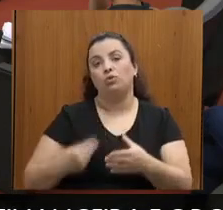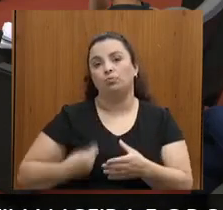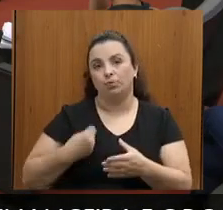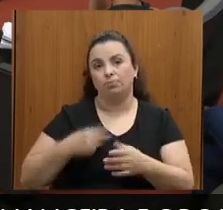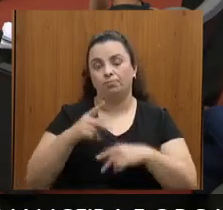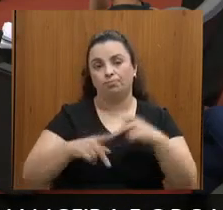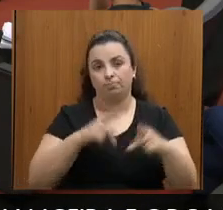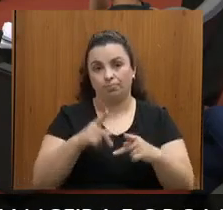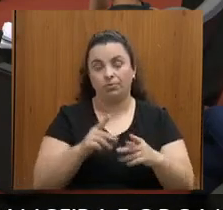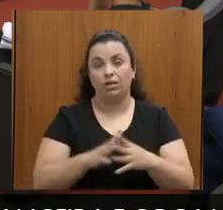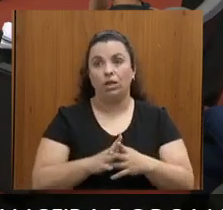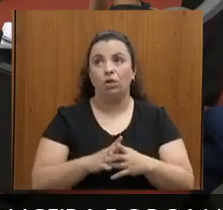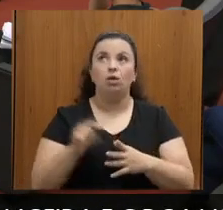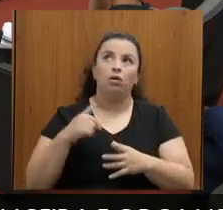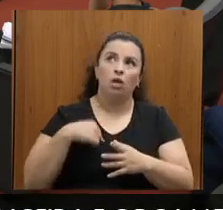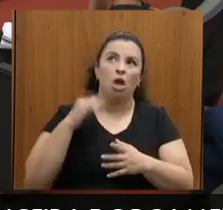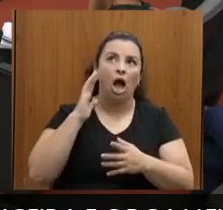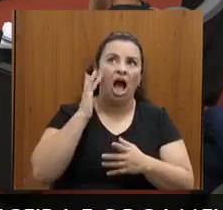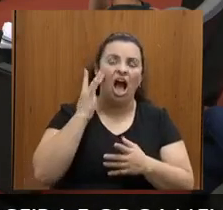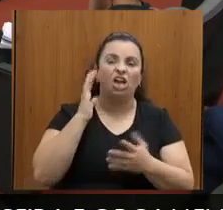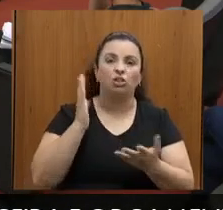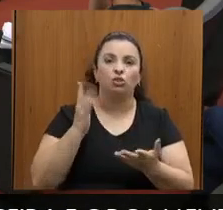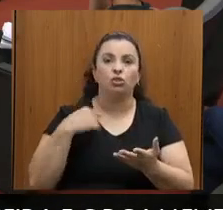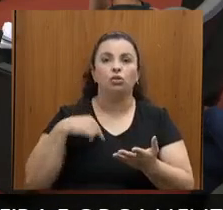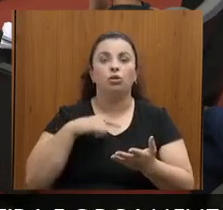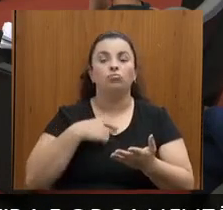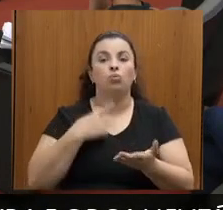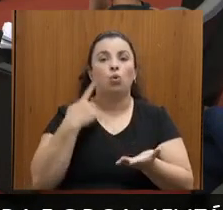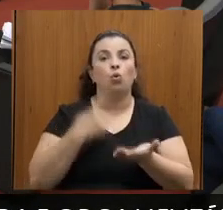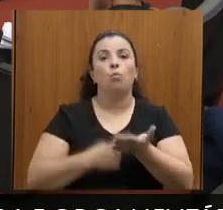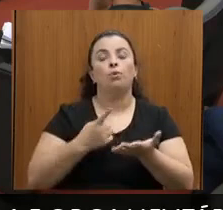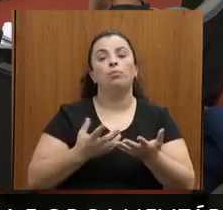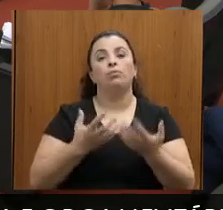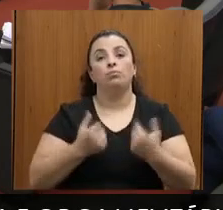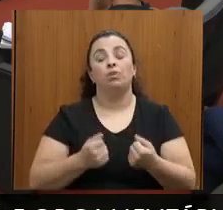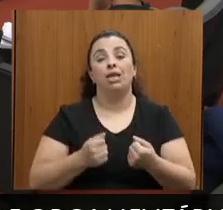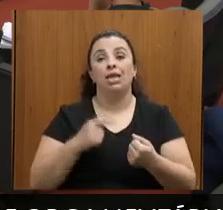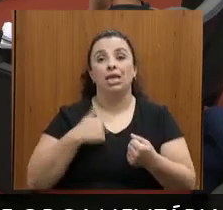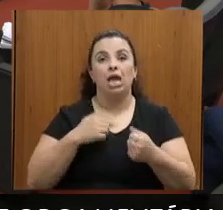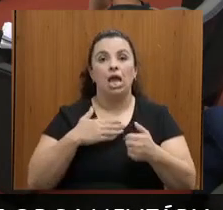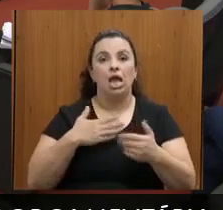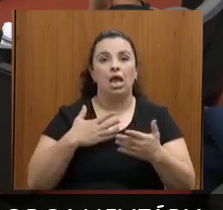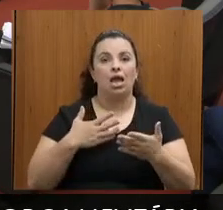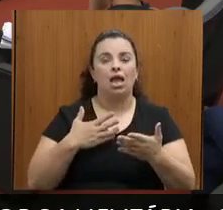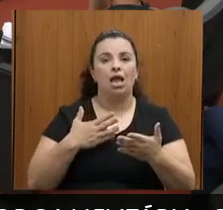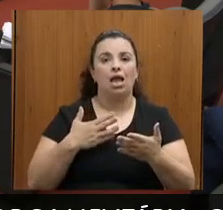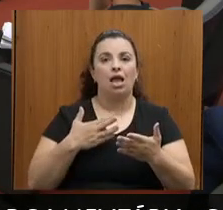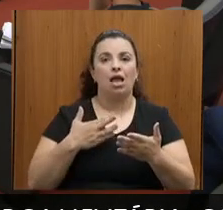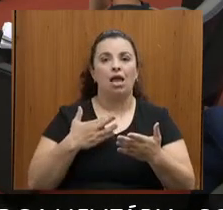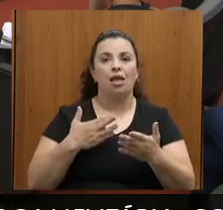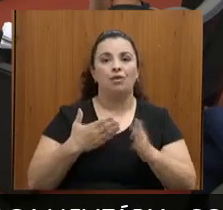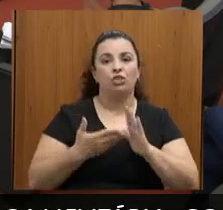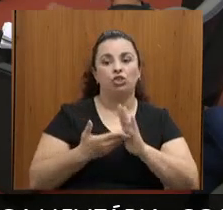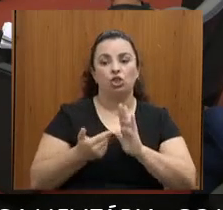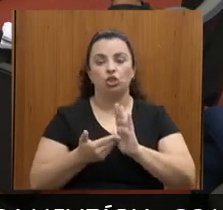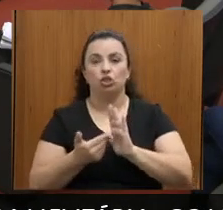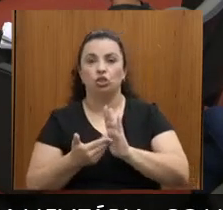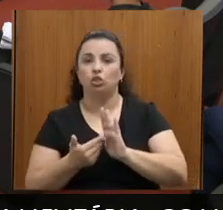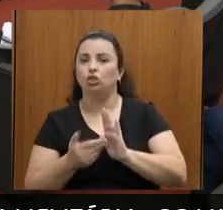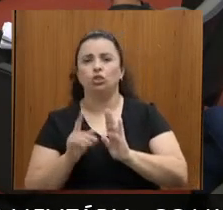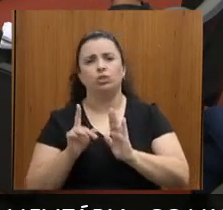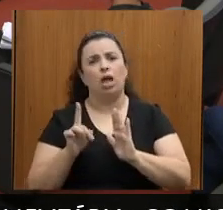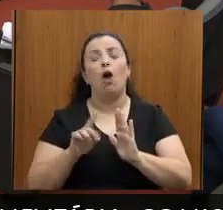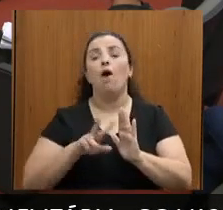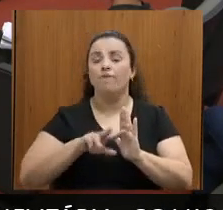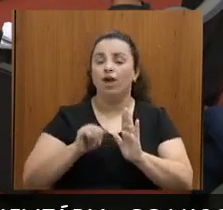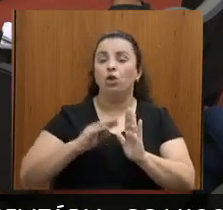e acho que já podemos aqui assumir o compromisso de que não haverá restrições para a execução dessas emendas desde